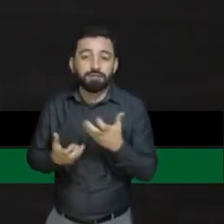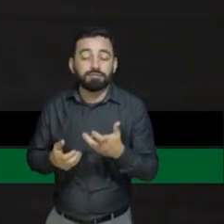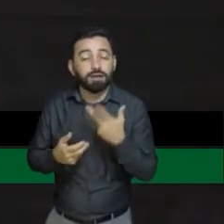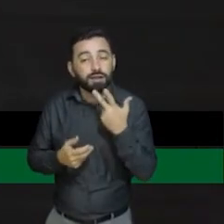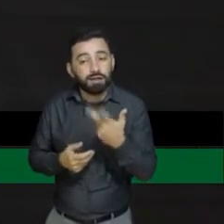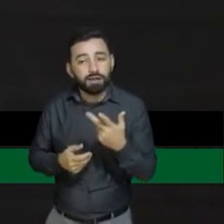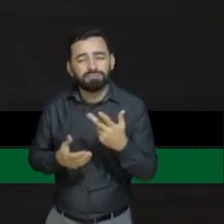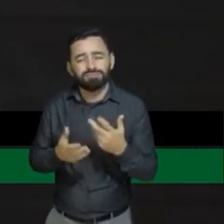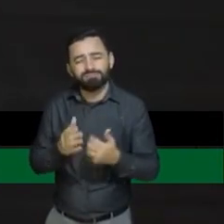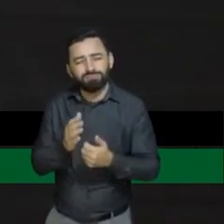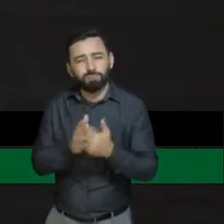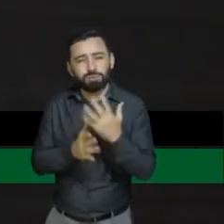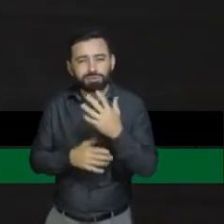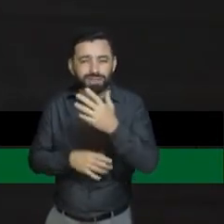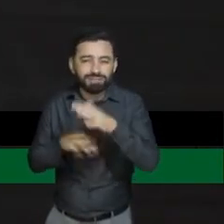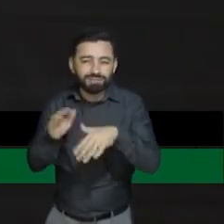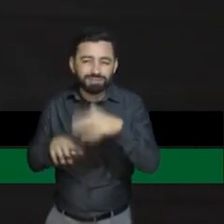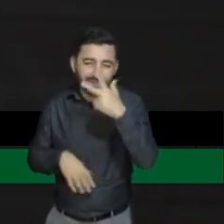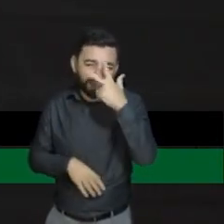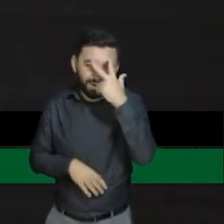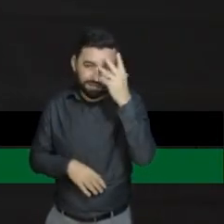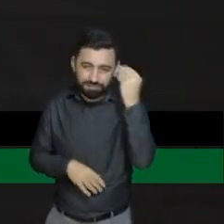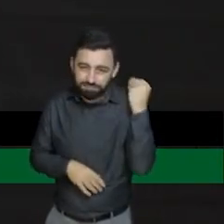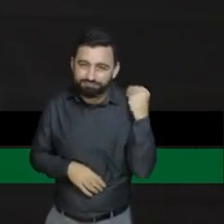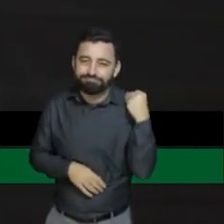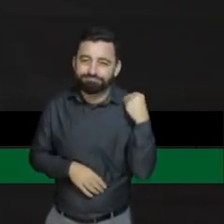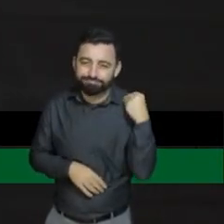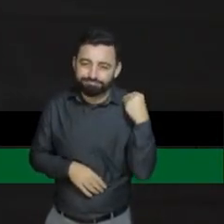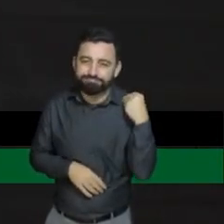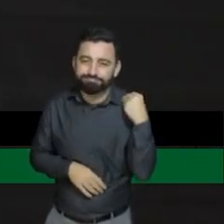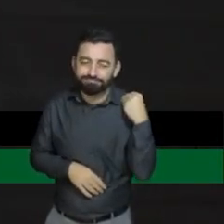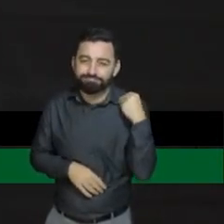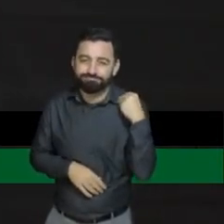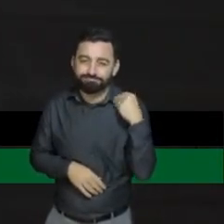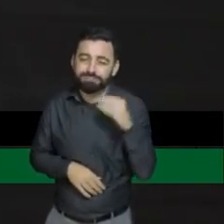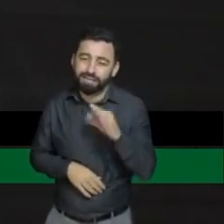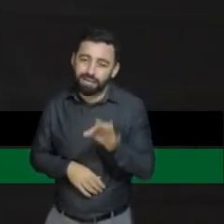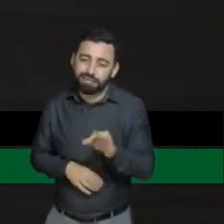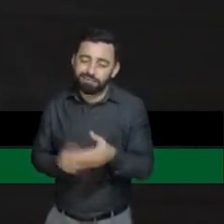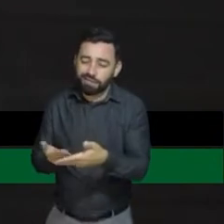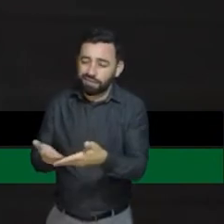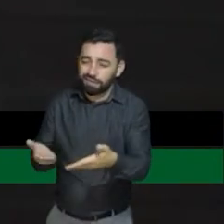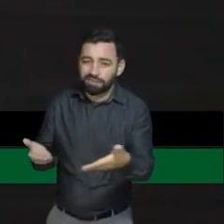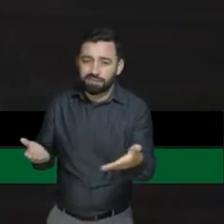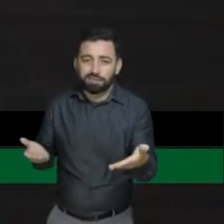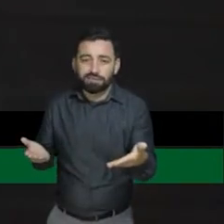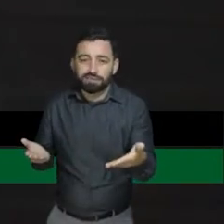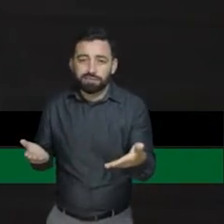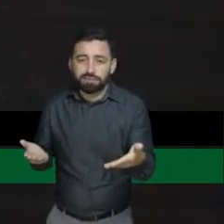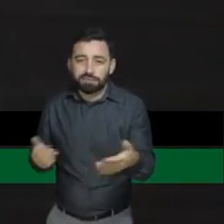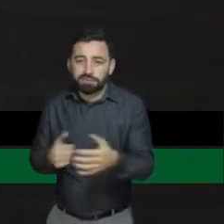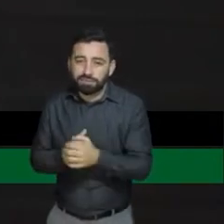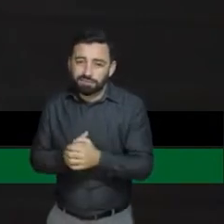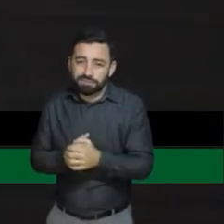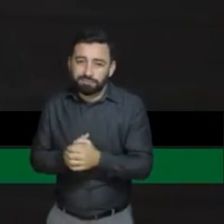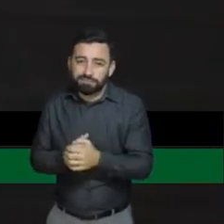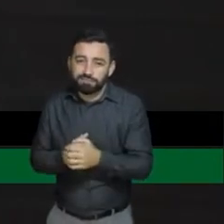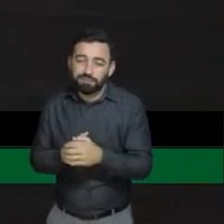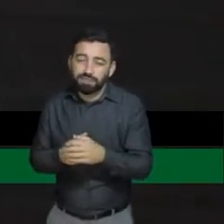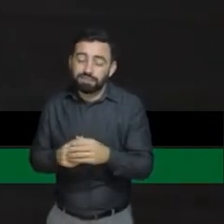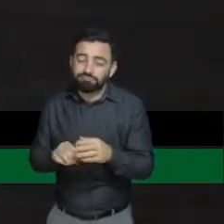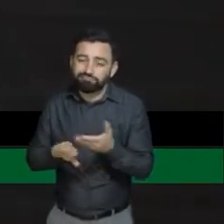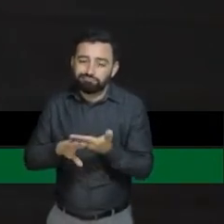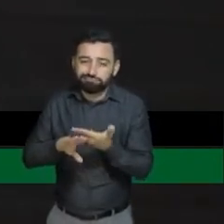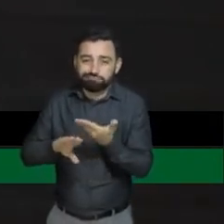vezes a gente esquece, né? A gente esquece e eles ficam de uma forma mais